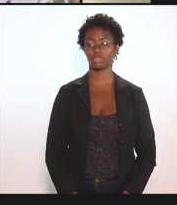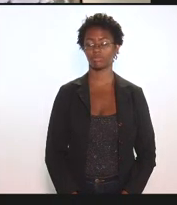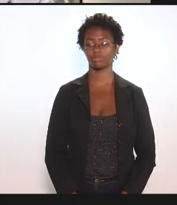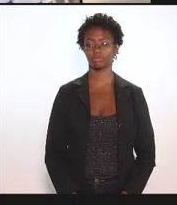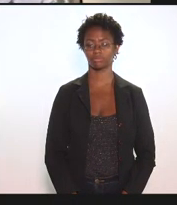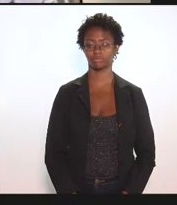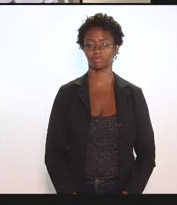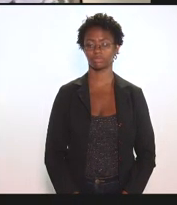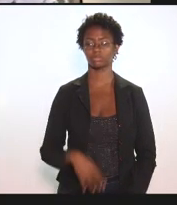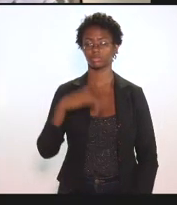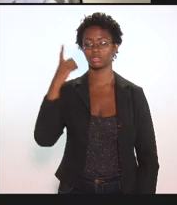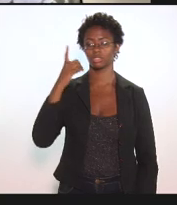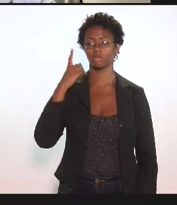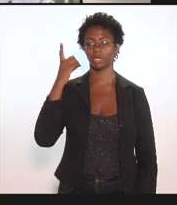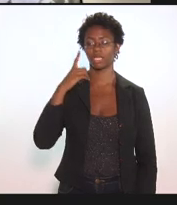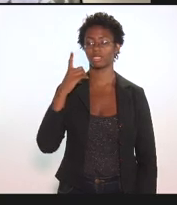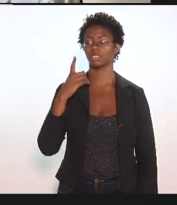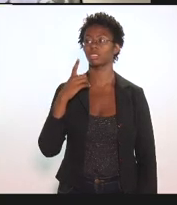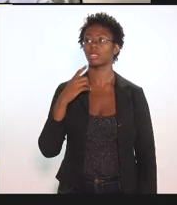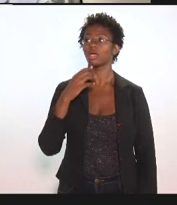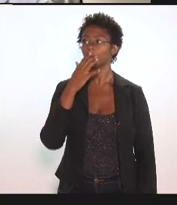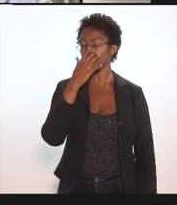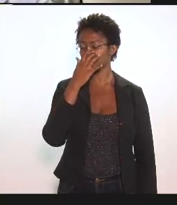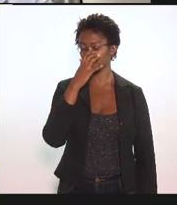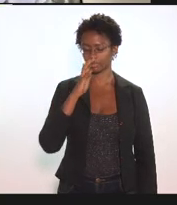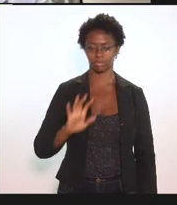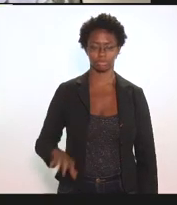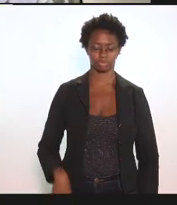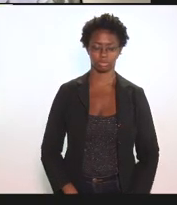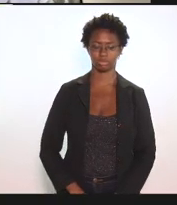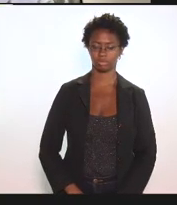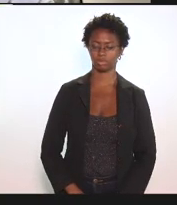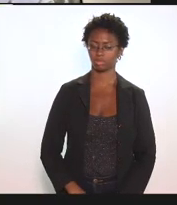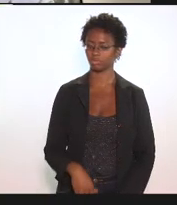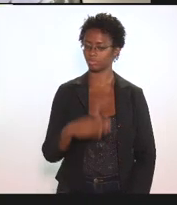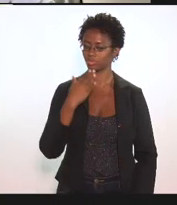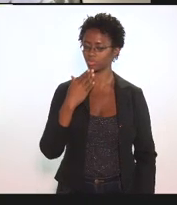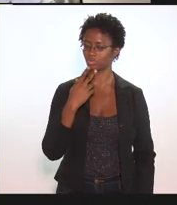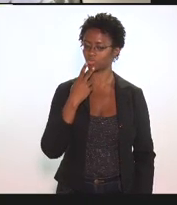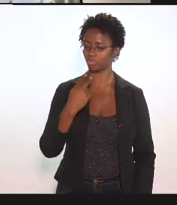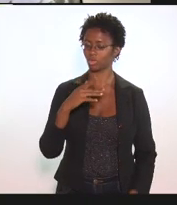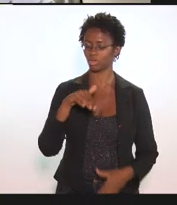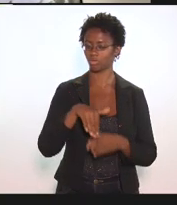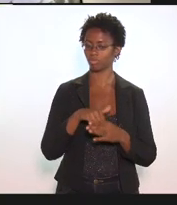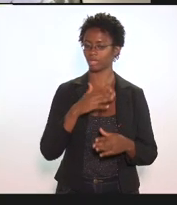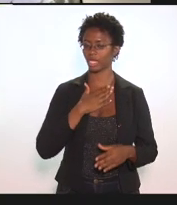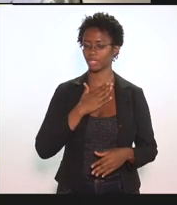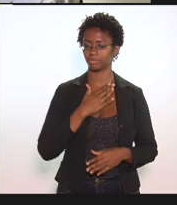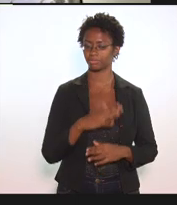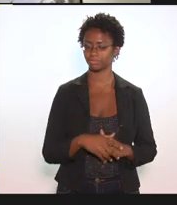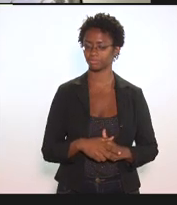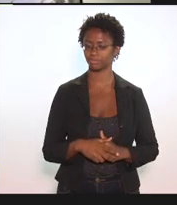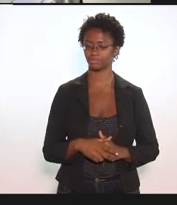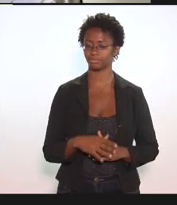Deputada enfermeira. Presidente, eu pedi para declarar meu voto. Desculpe, é porque eu